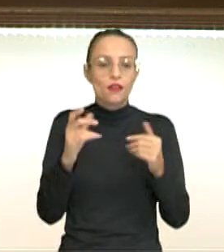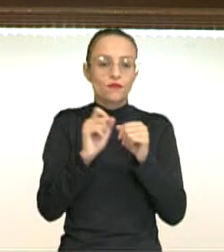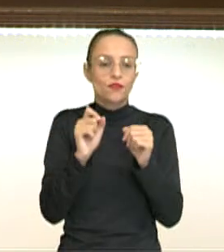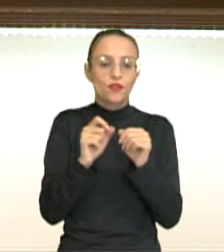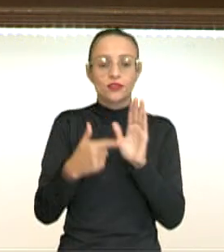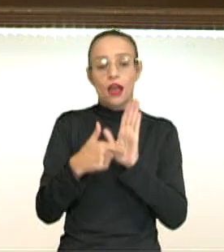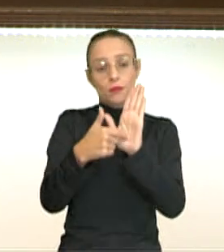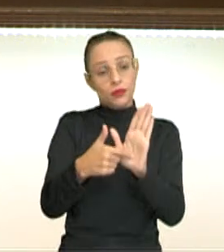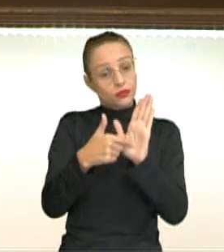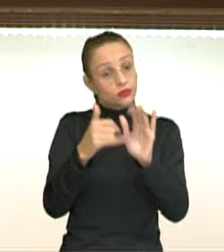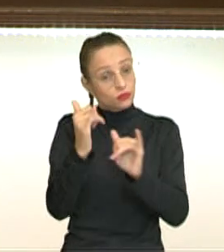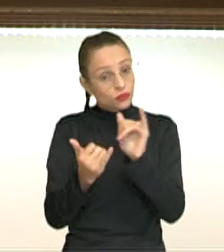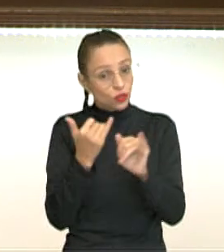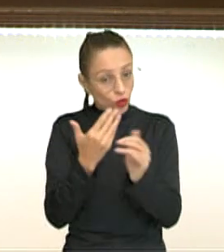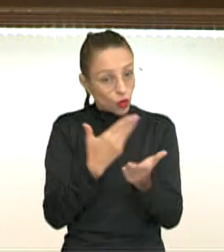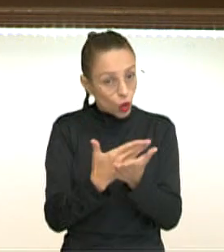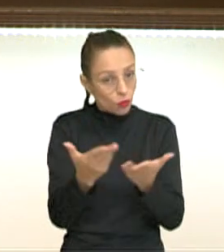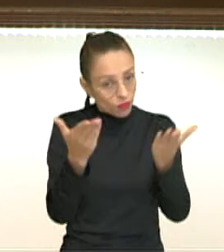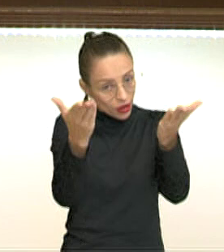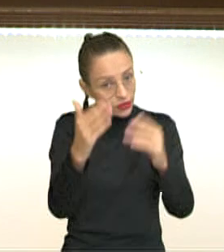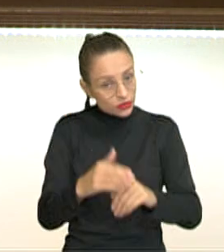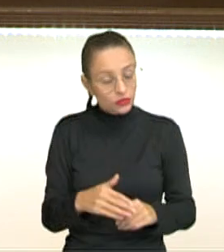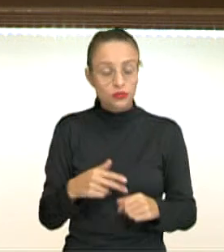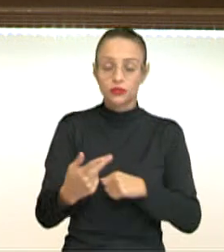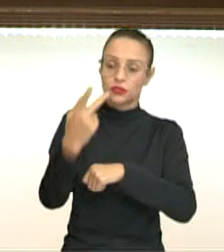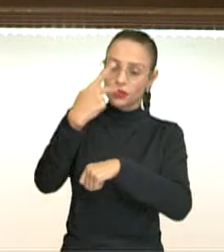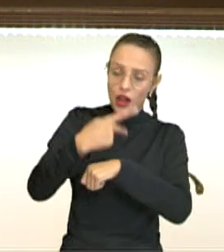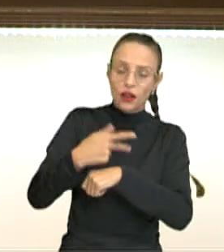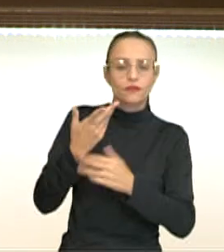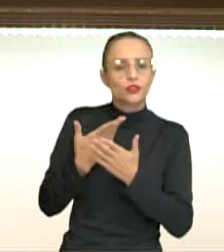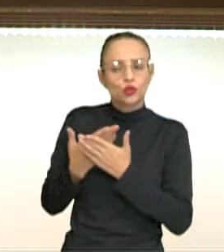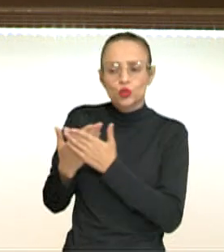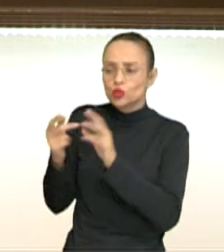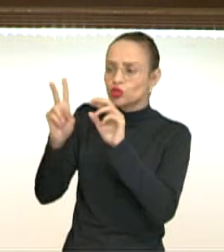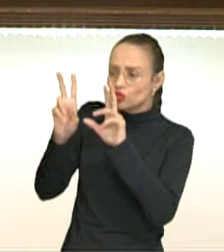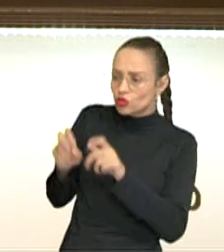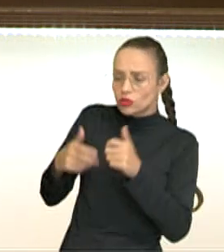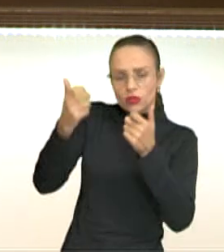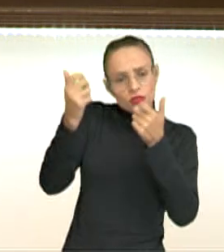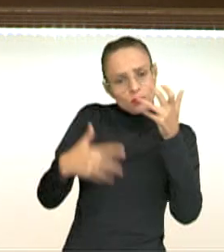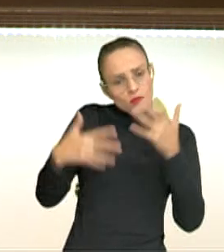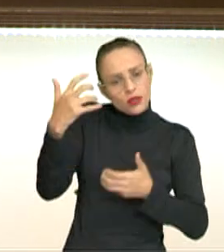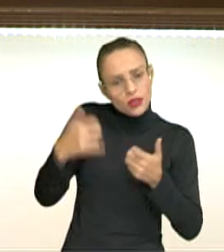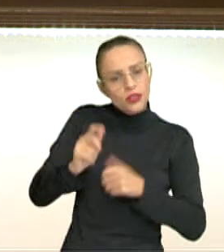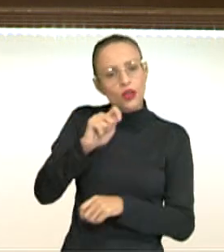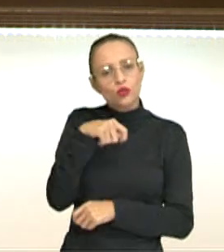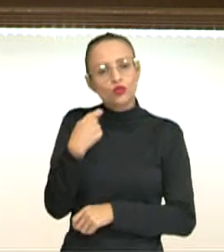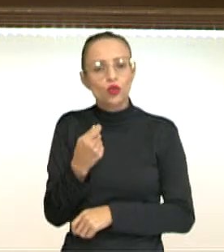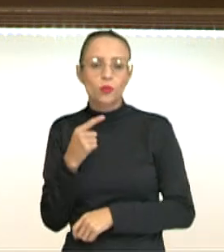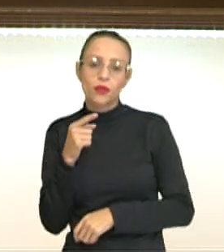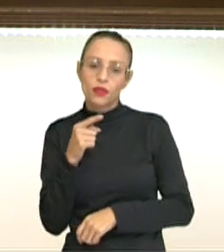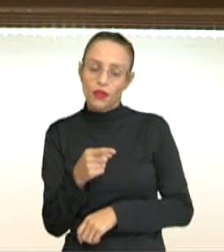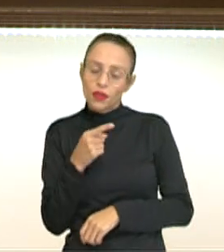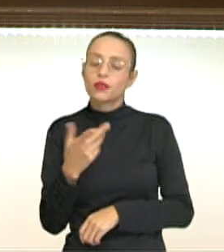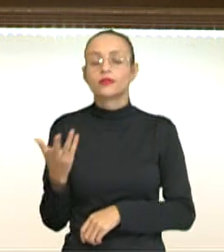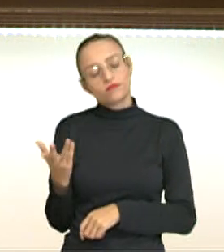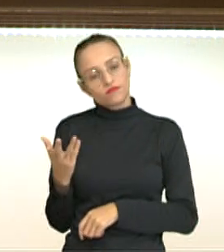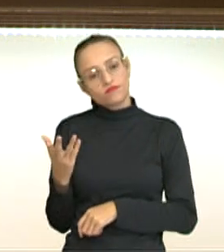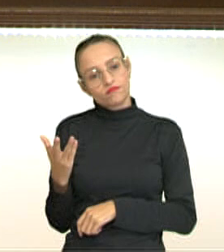na internet. Comece a fazer. Grave, estude sobre um assunto, fale sobre ele, faça com